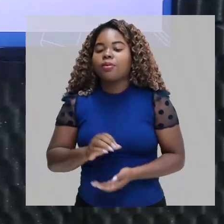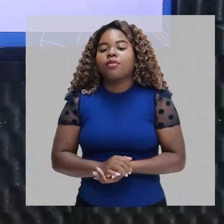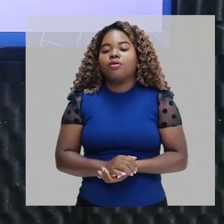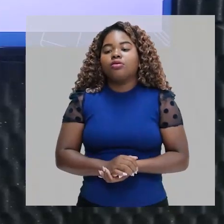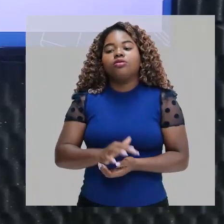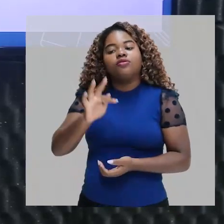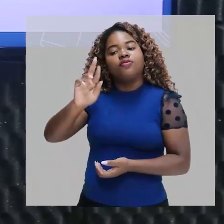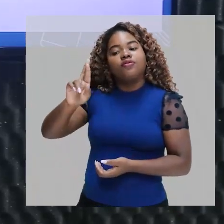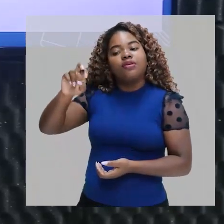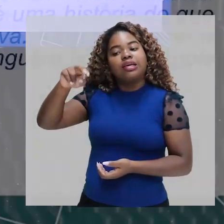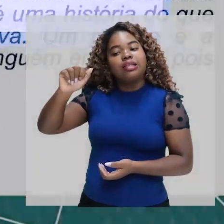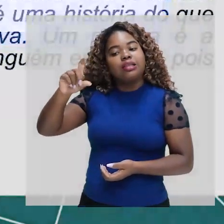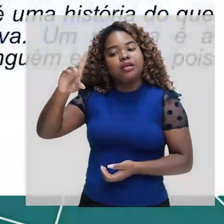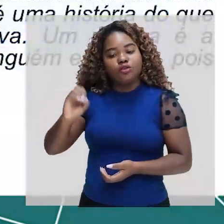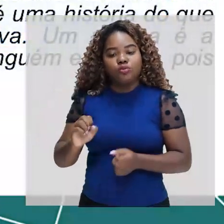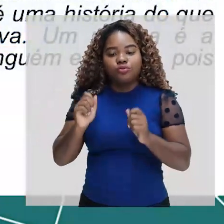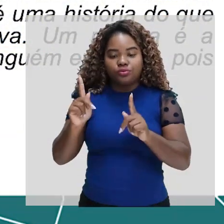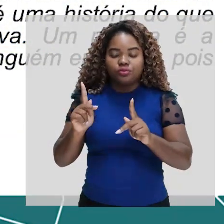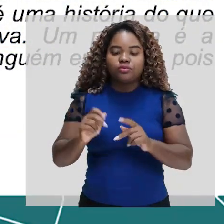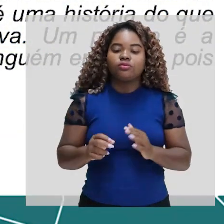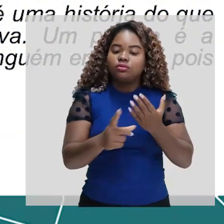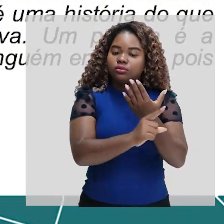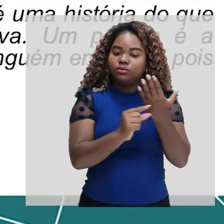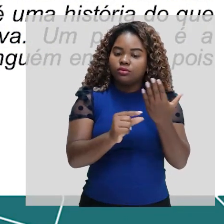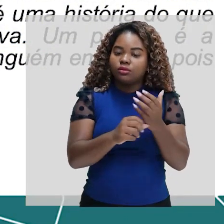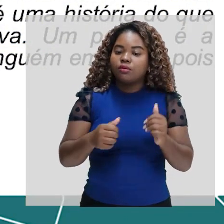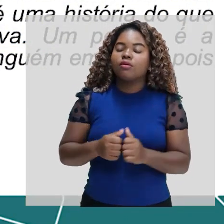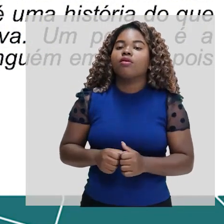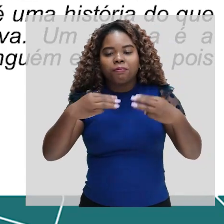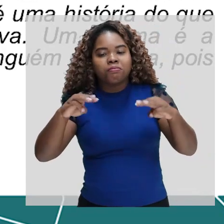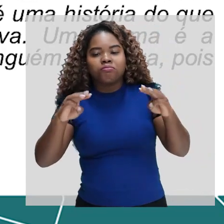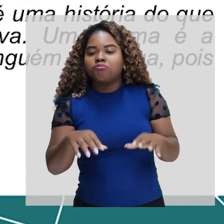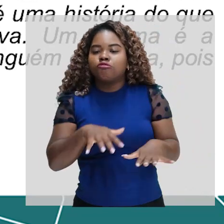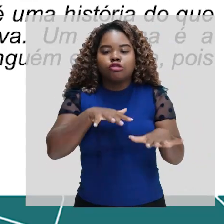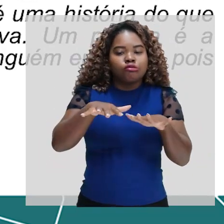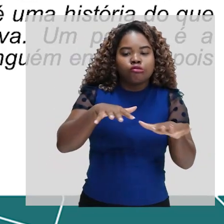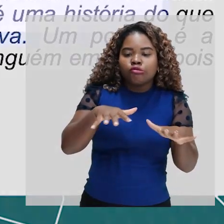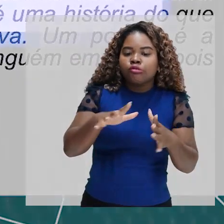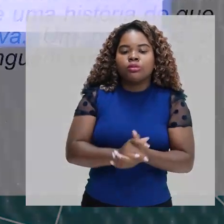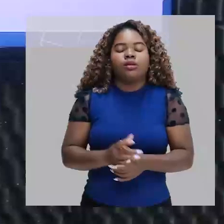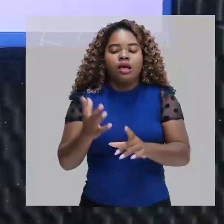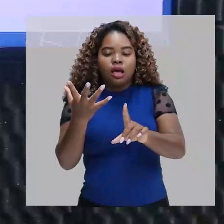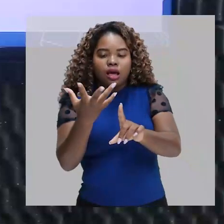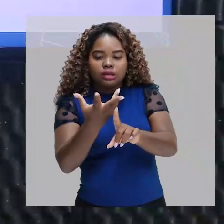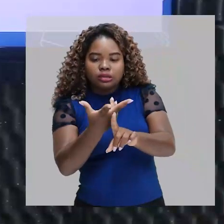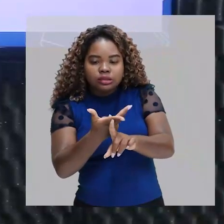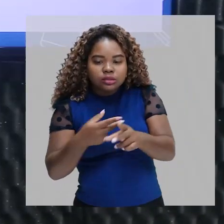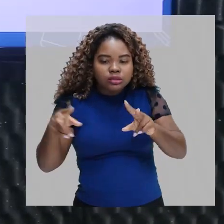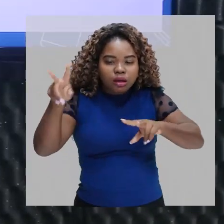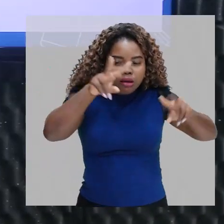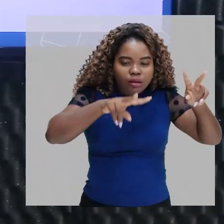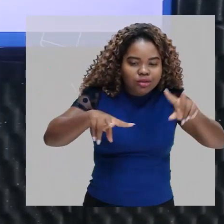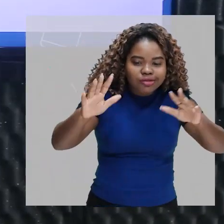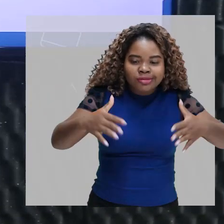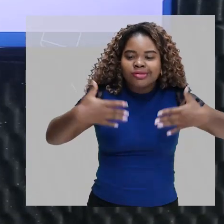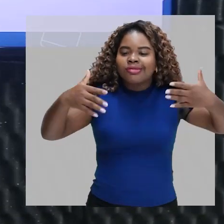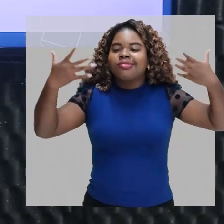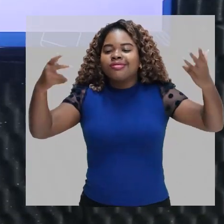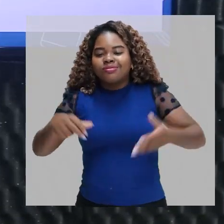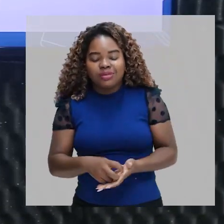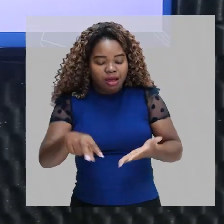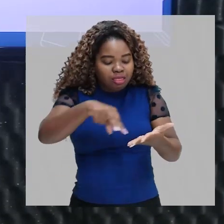algumas questões do Enem 2021. Vocês sabem que nós temos uma preocupação de trazer um conteúdo sempre atualizado para